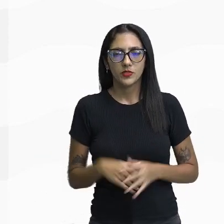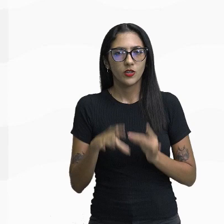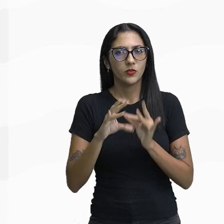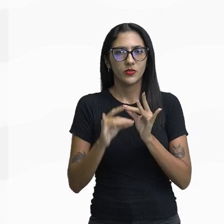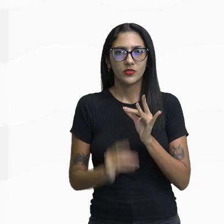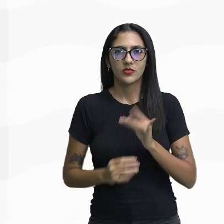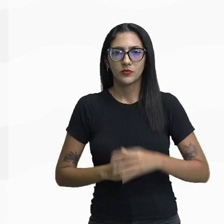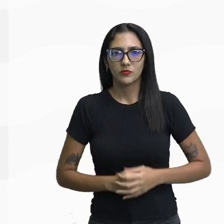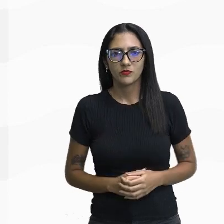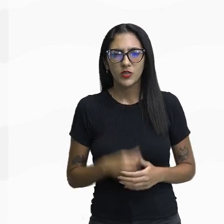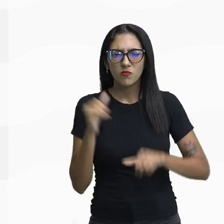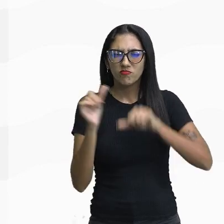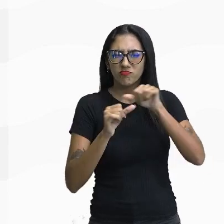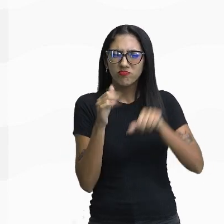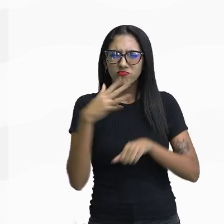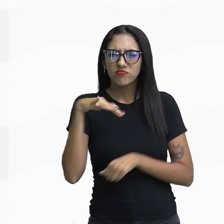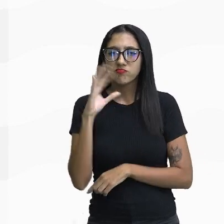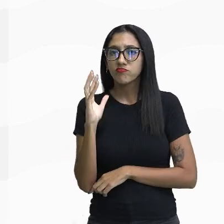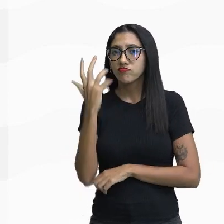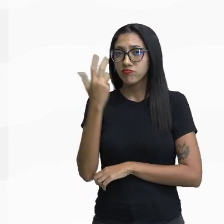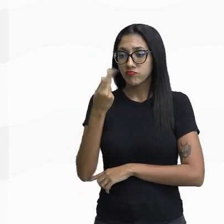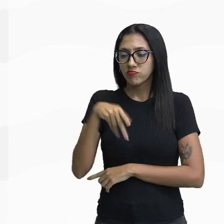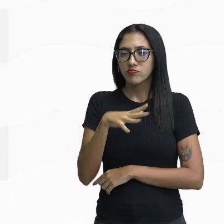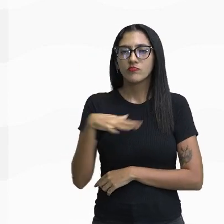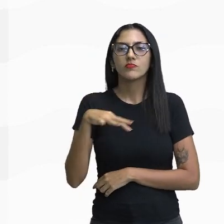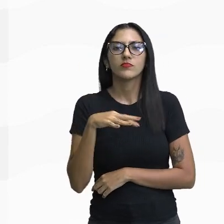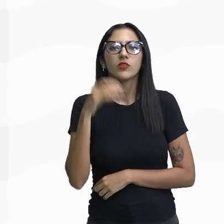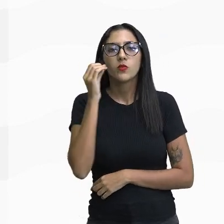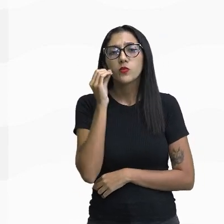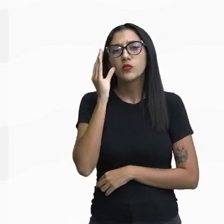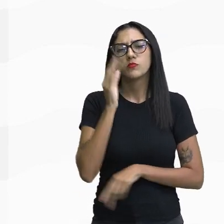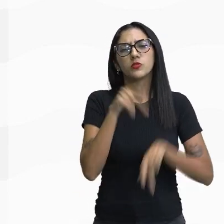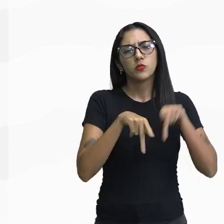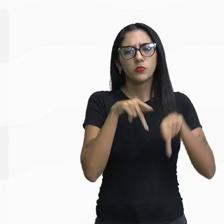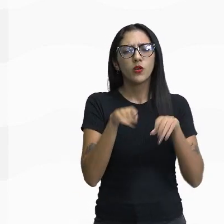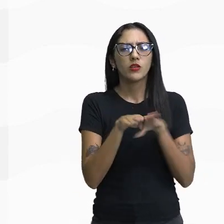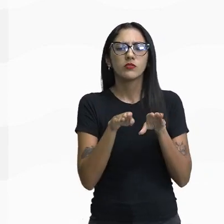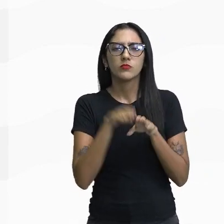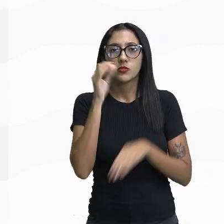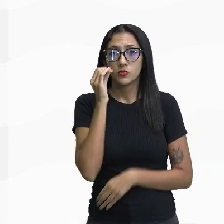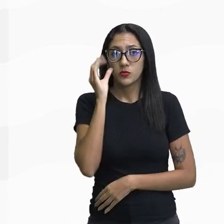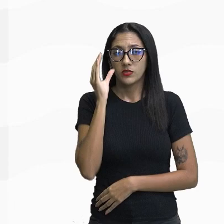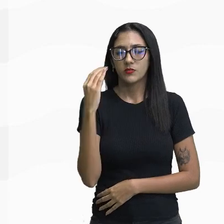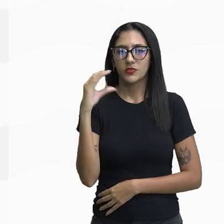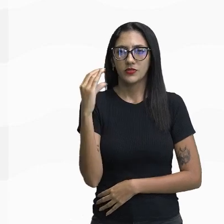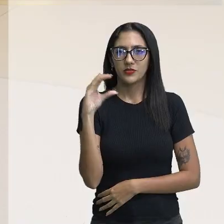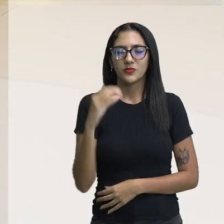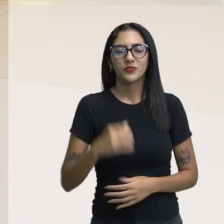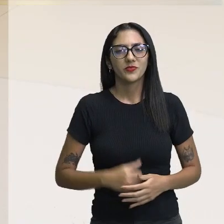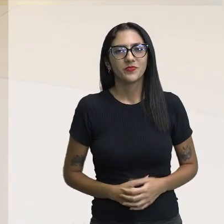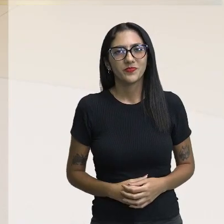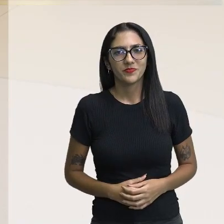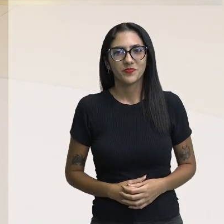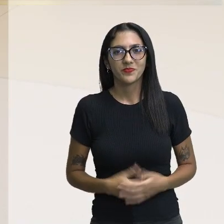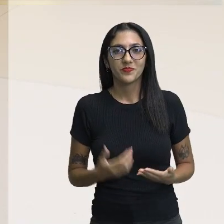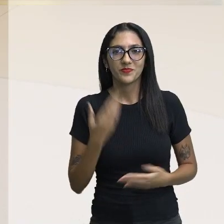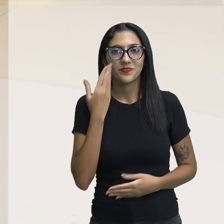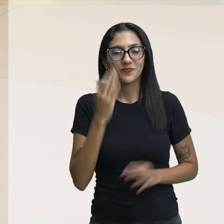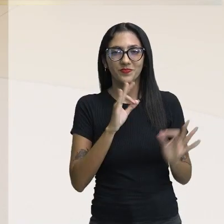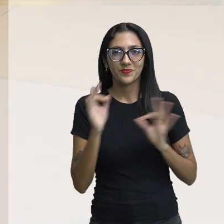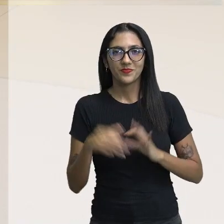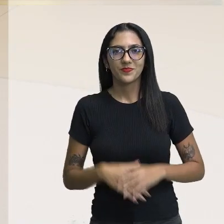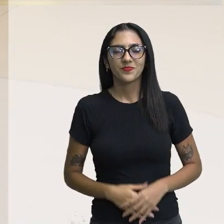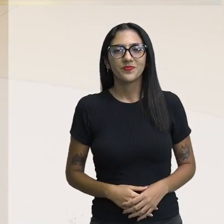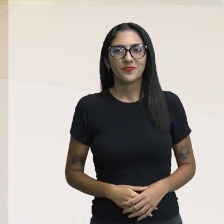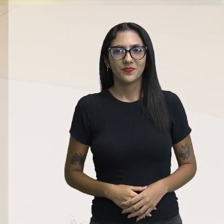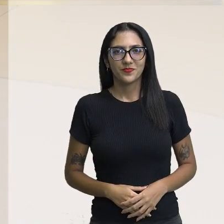Detalhamento, mudanças climáticas locais, conhecimentos populares e os conhecimentos científicos. Então, vamos à